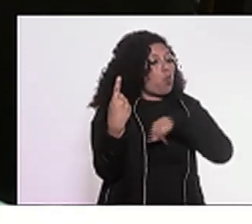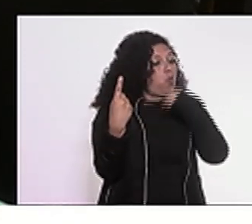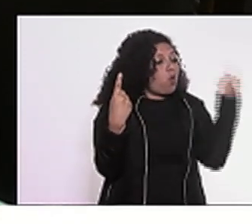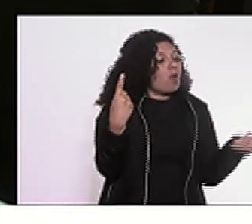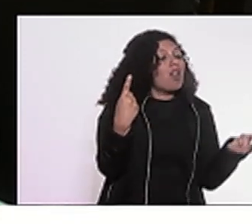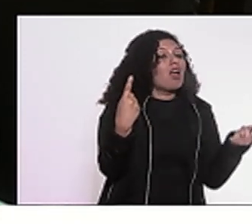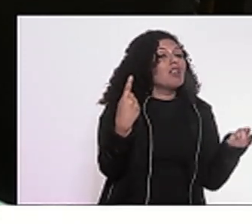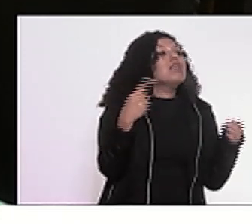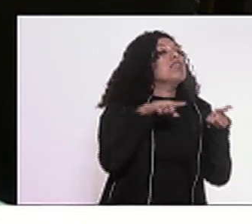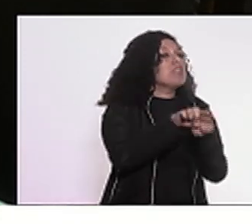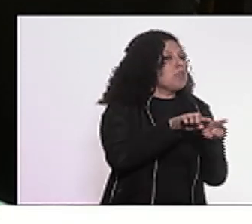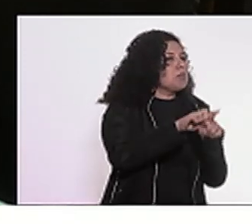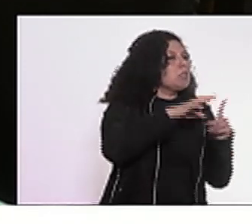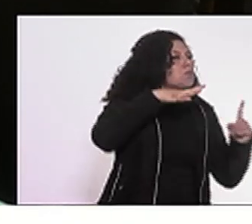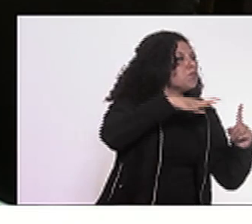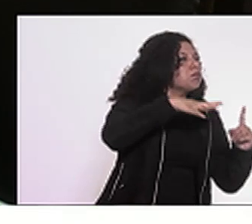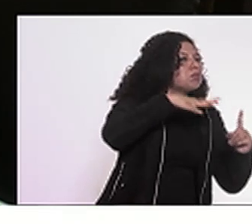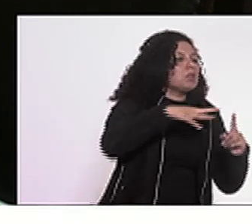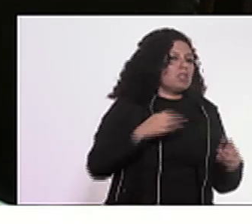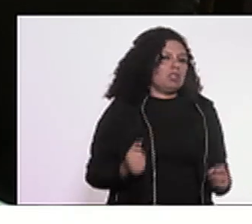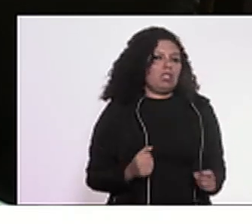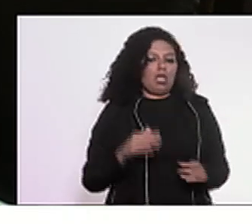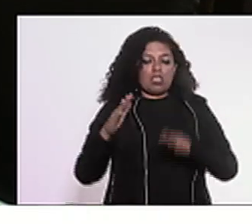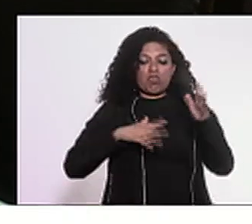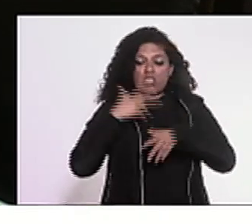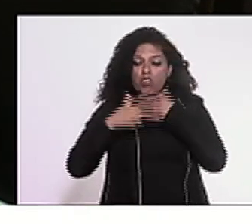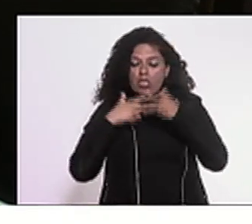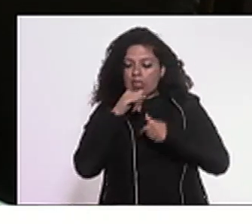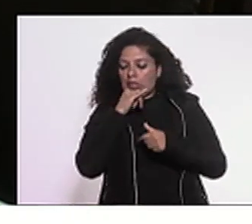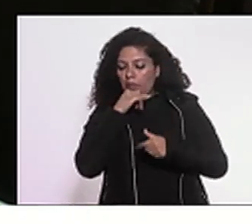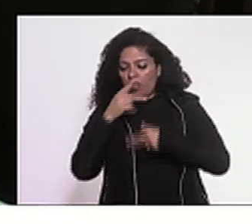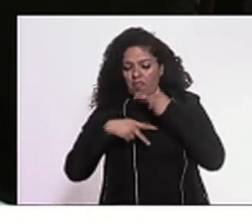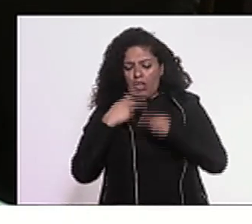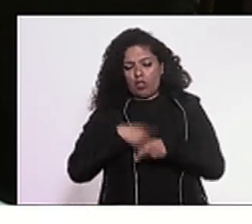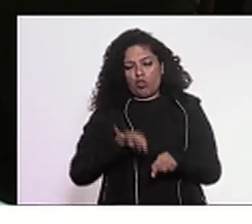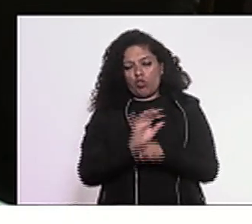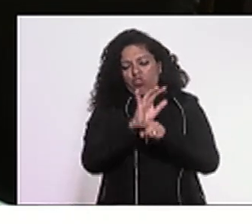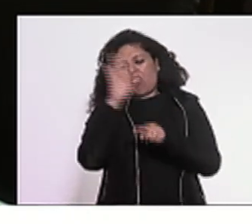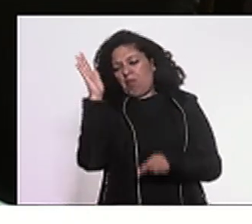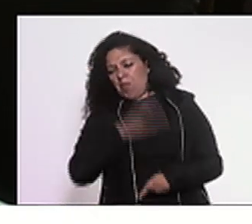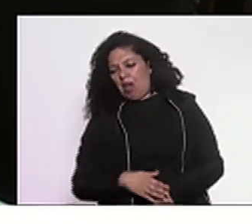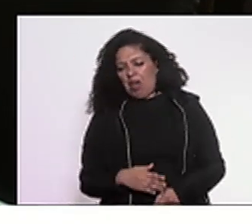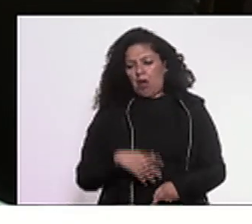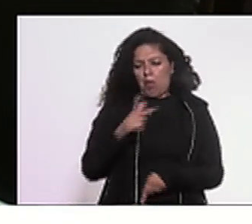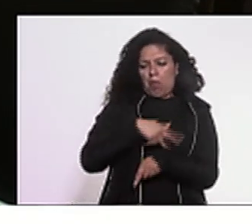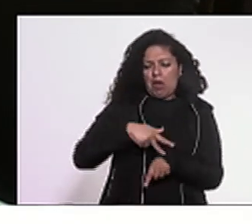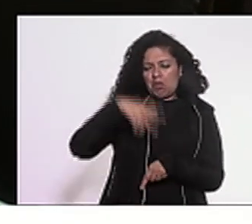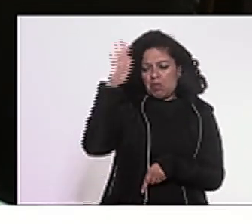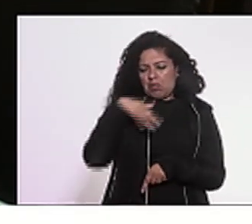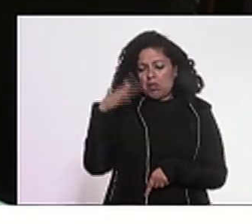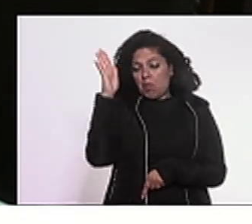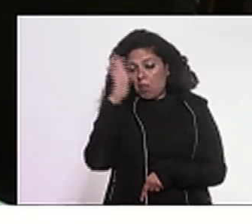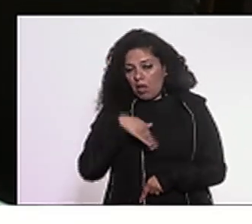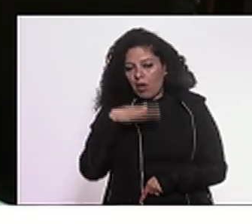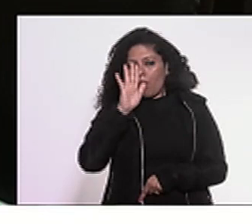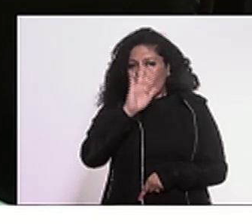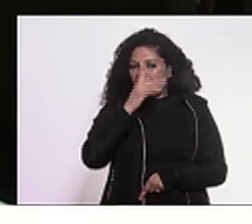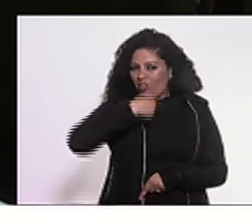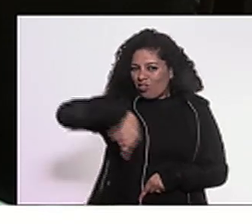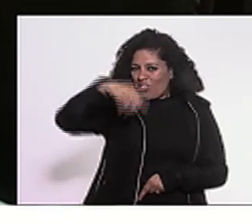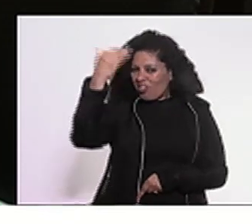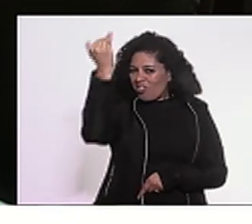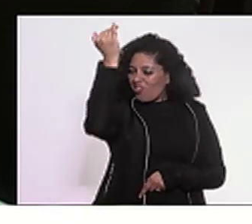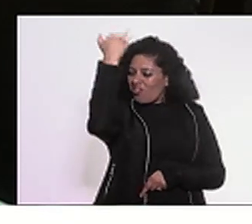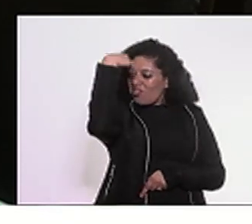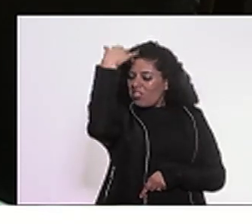quando nós falamos que o nosso país é ruim, nosso estado é ruim, nosso município é ruim, mas não nos interrogamos